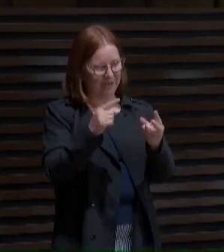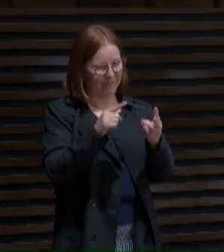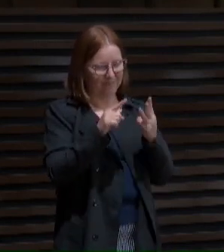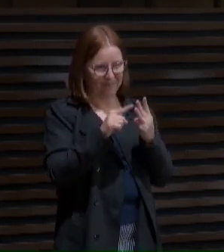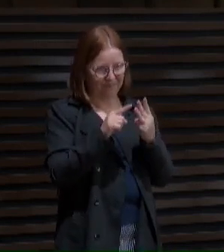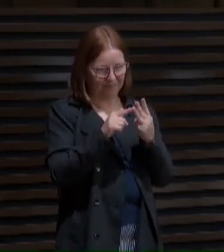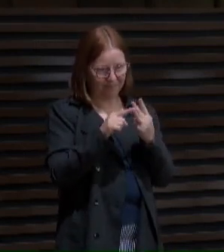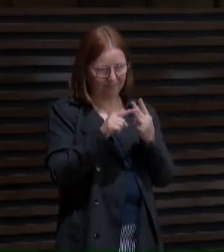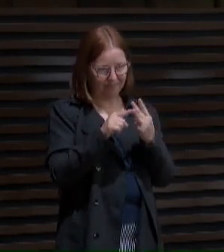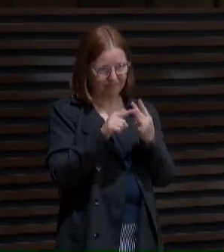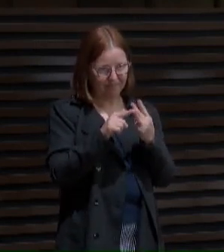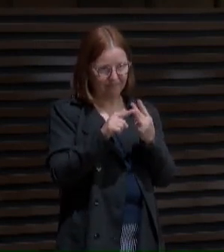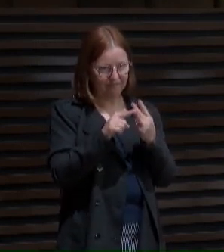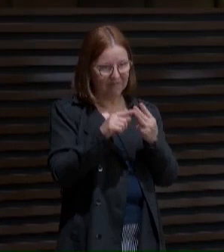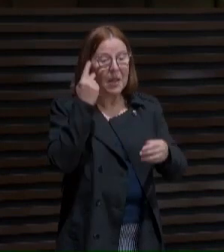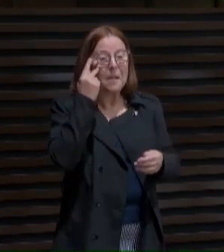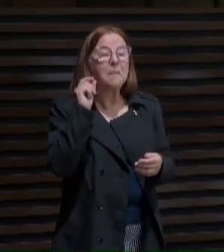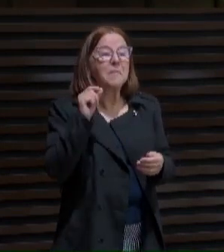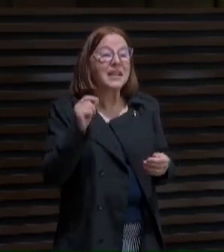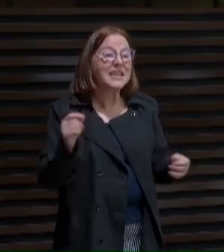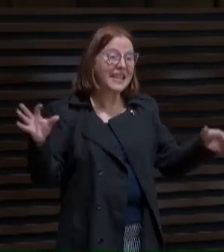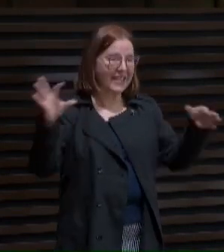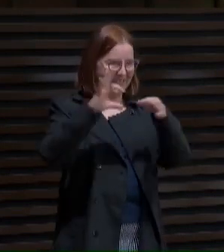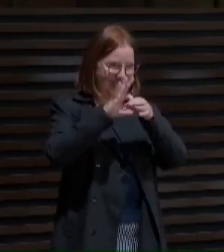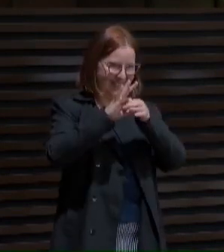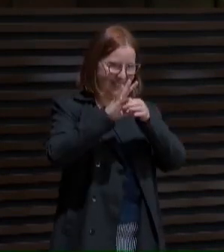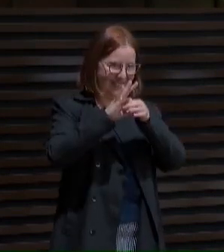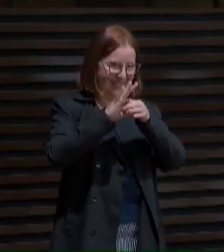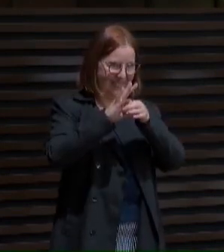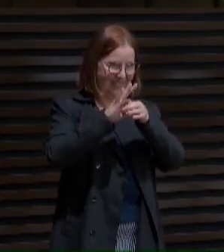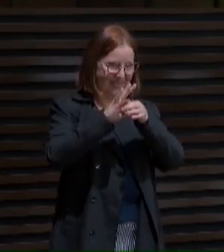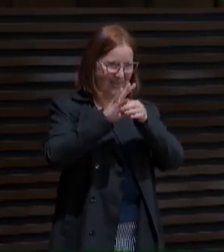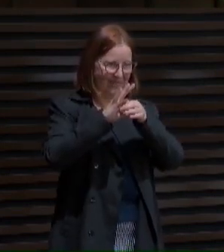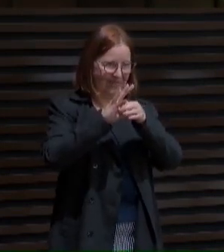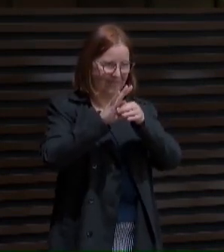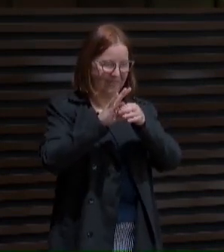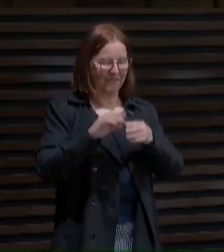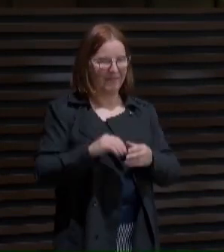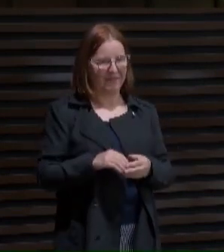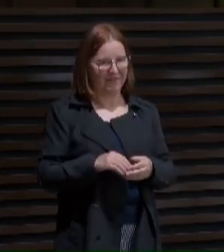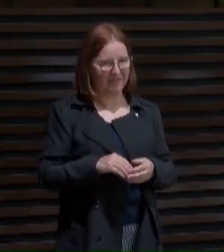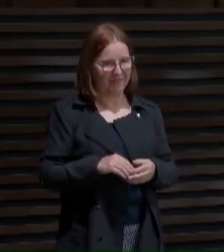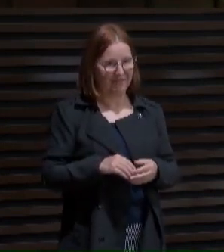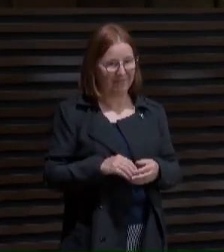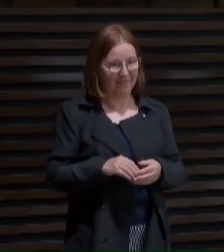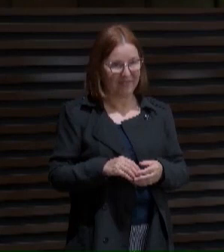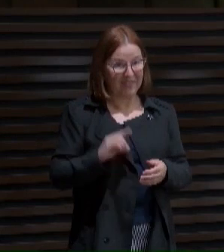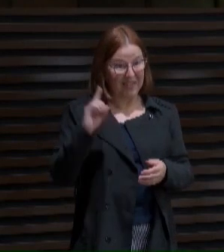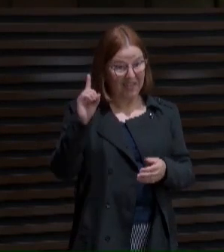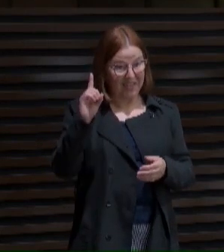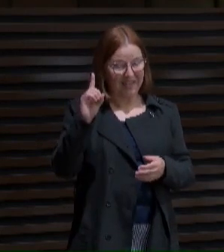terceira: para quem é feita a reconciliação? Que é o que diz: ele o fez